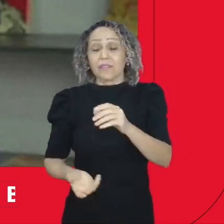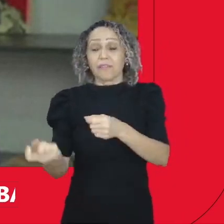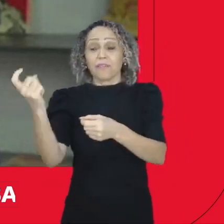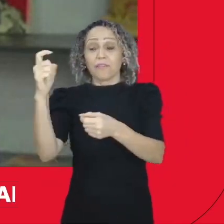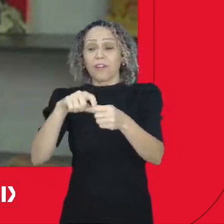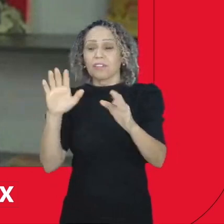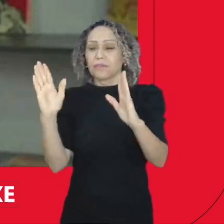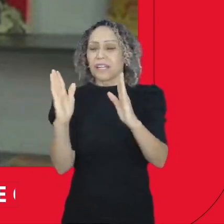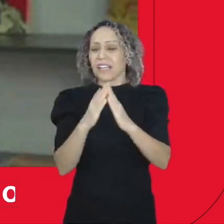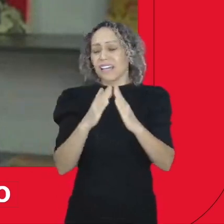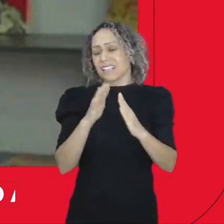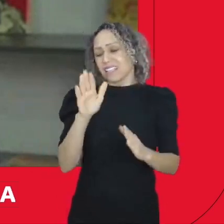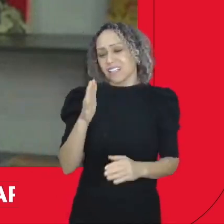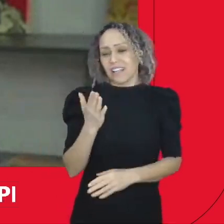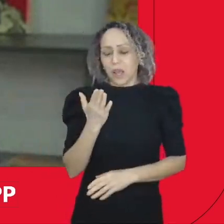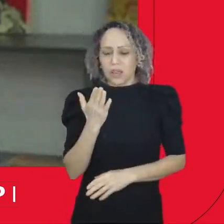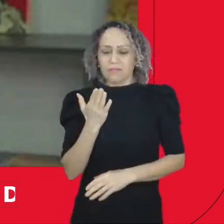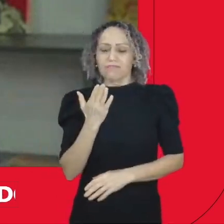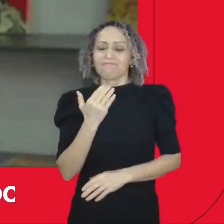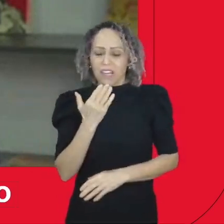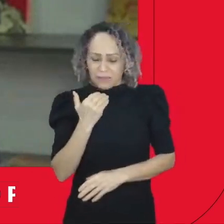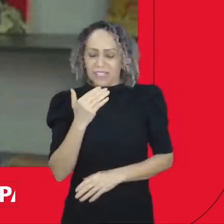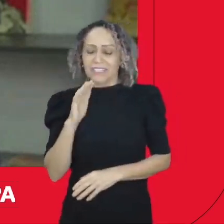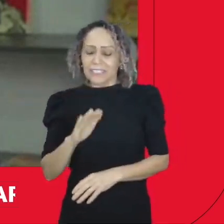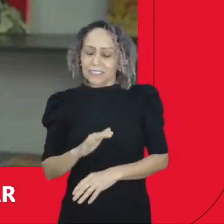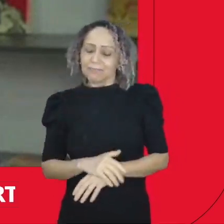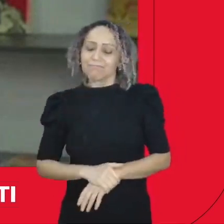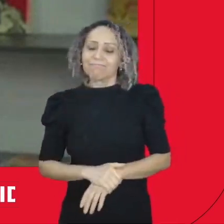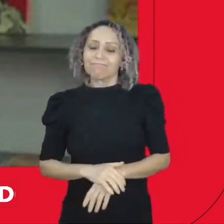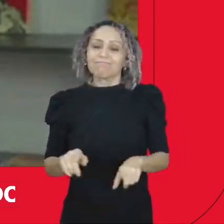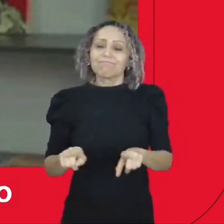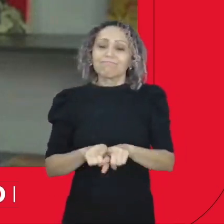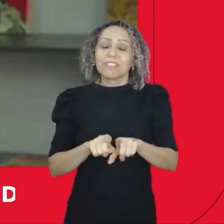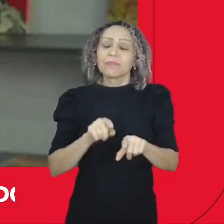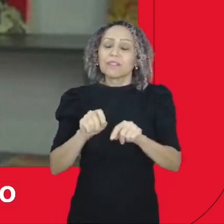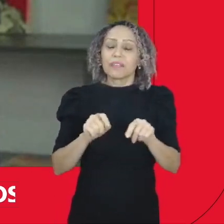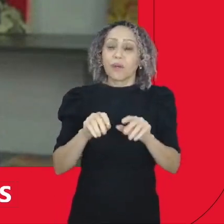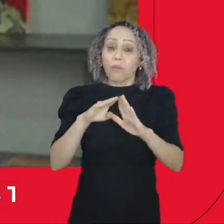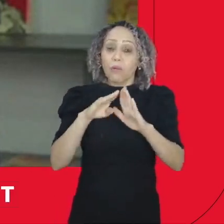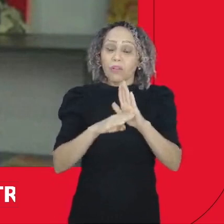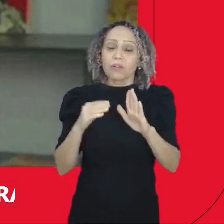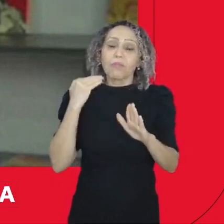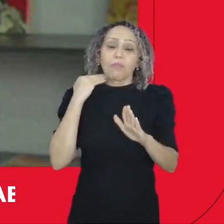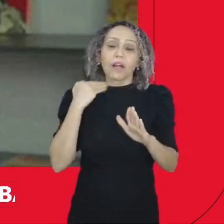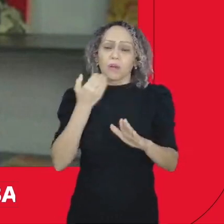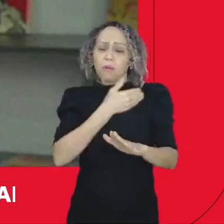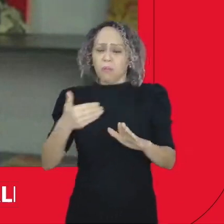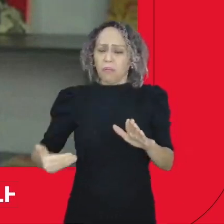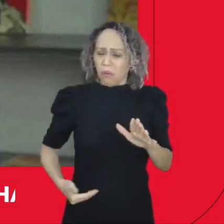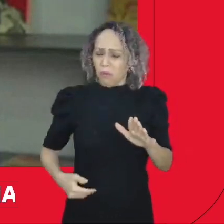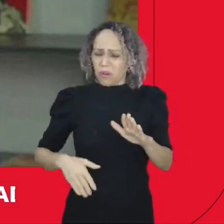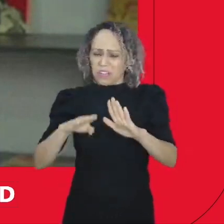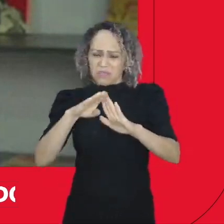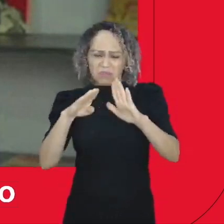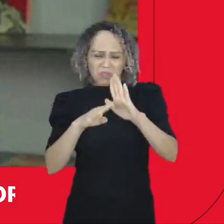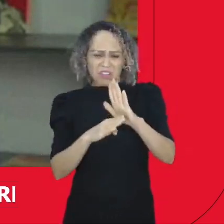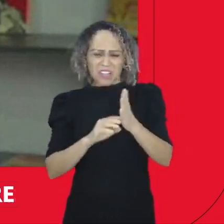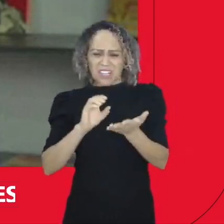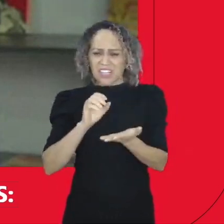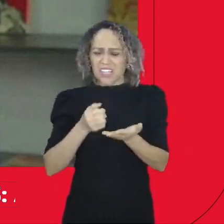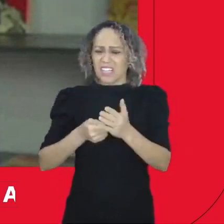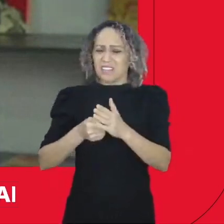Amanda, aonde tiver necessidade, as crianças, ao entrarem na escola, serão recepcionadas com café da manhã. As